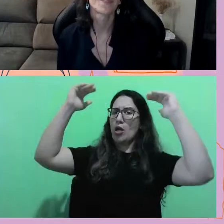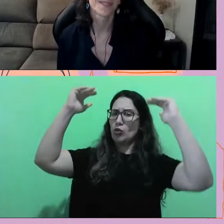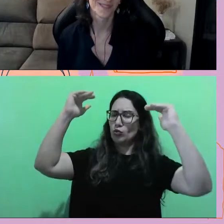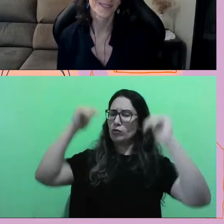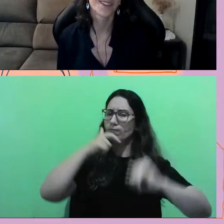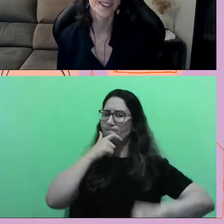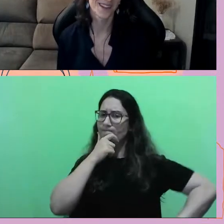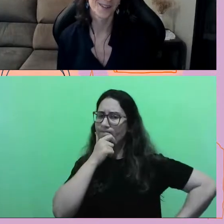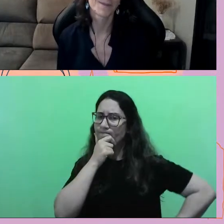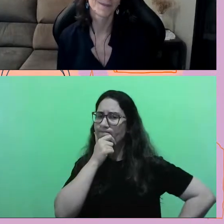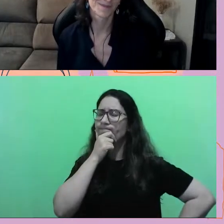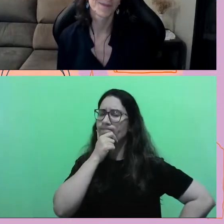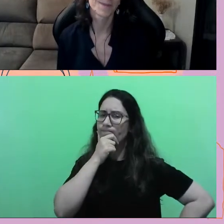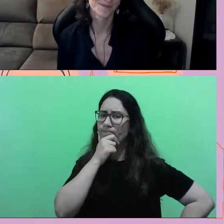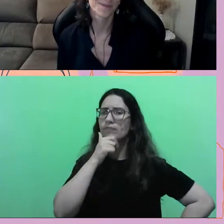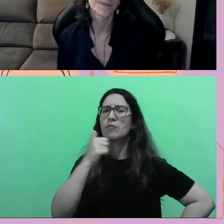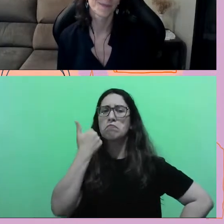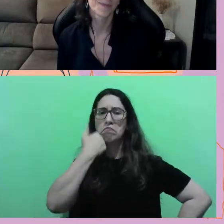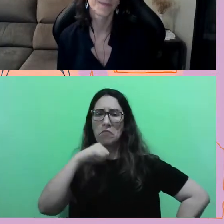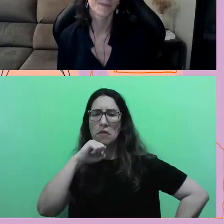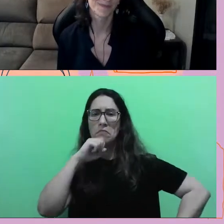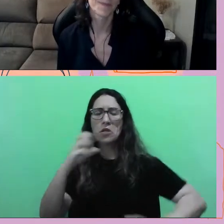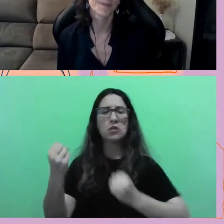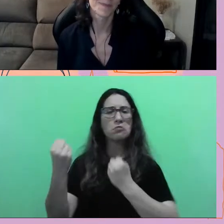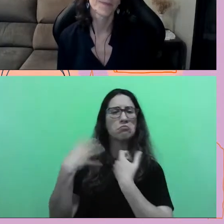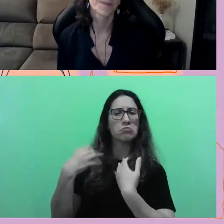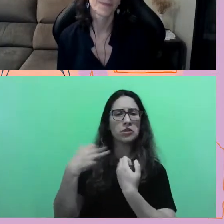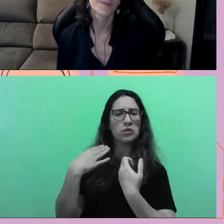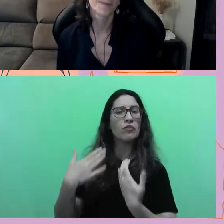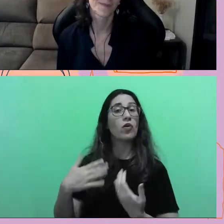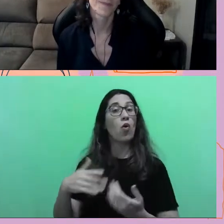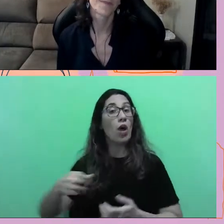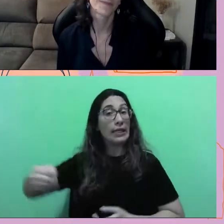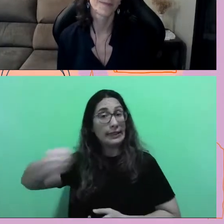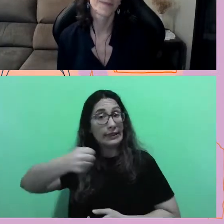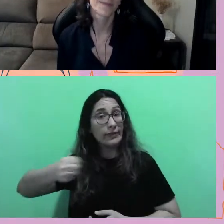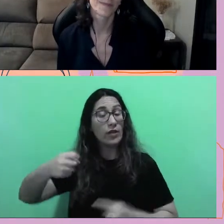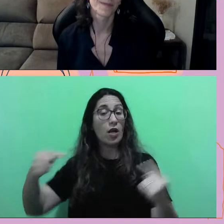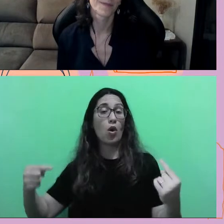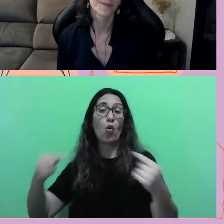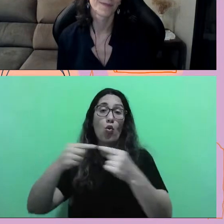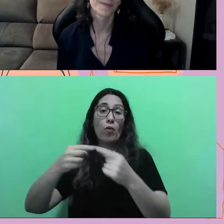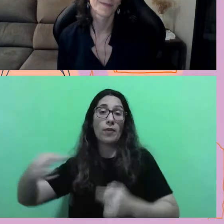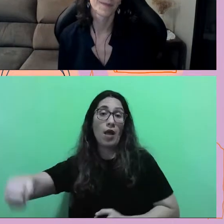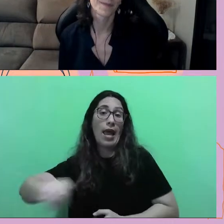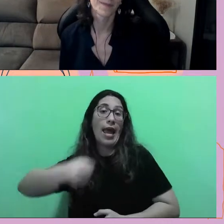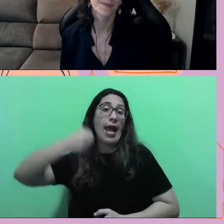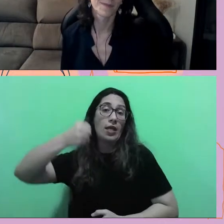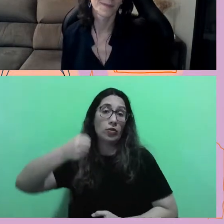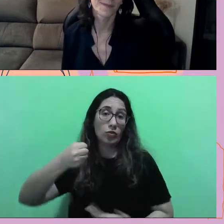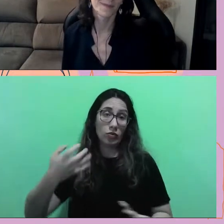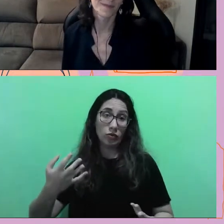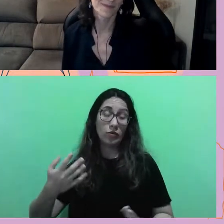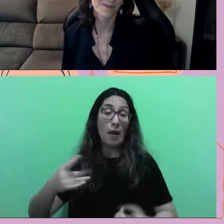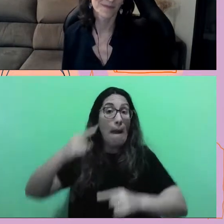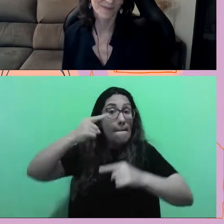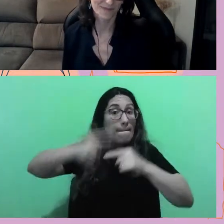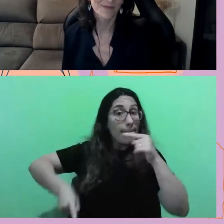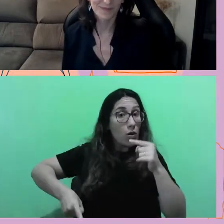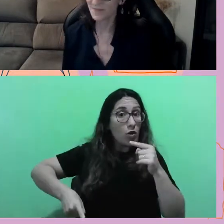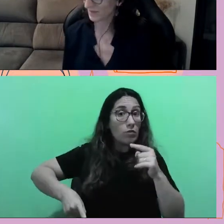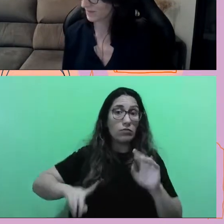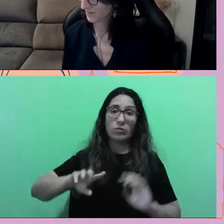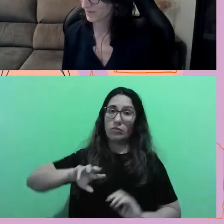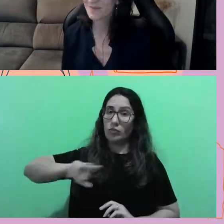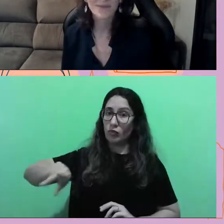como passar, minha mãe passou assim para mim, que era coisa de adulto. Né? Não era uma coisa proibida, mas não era para criança.